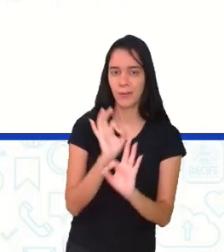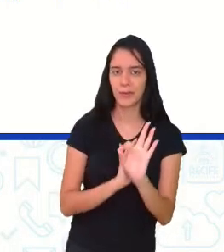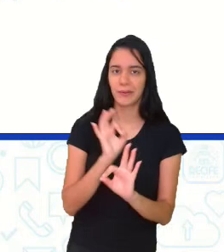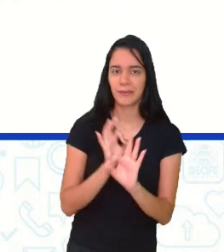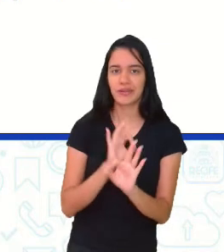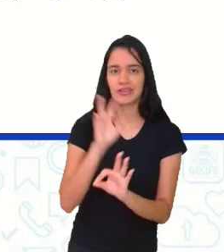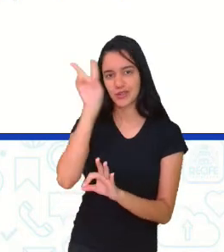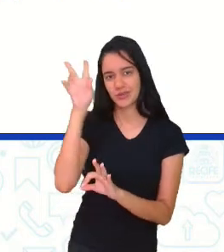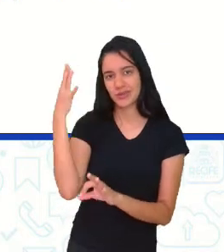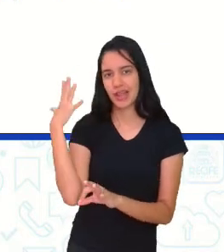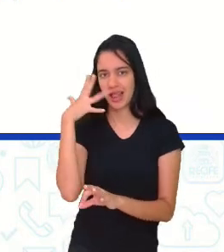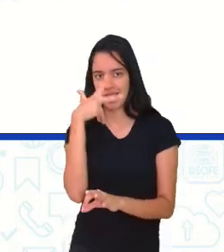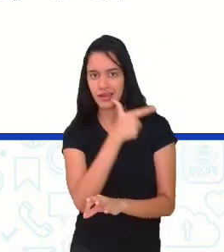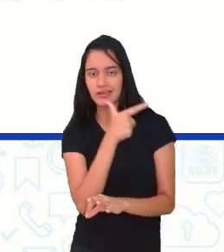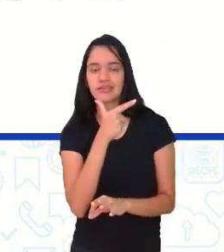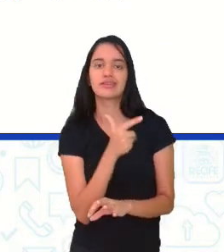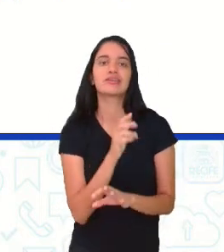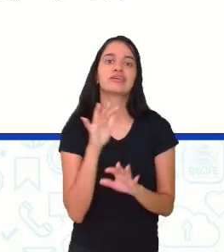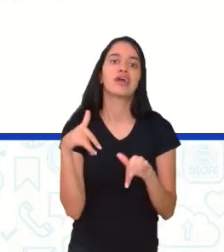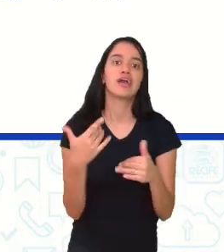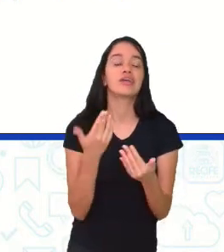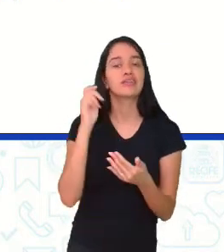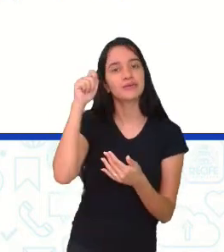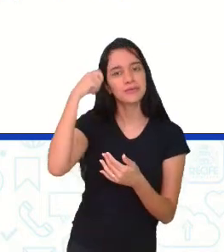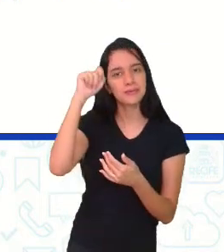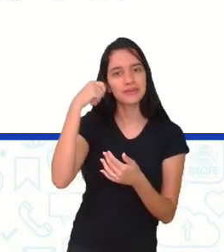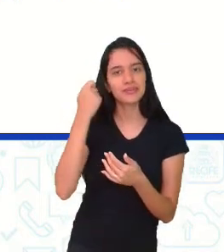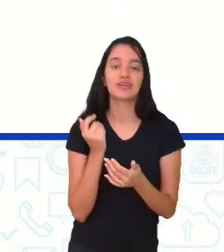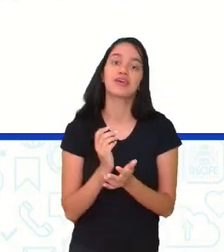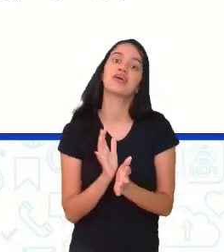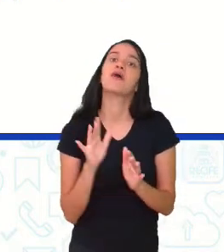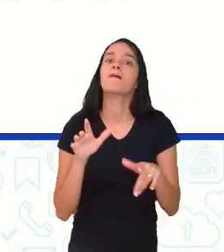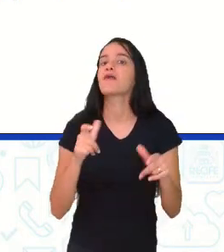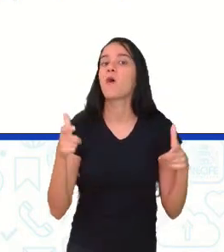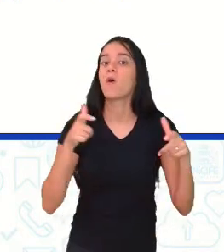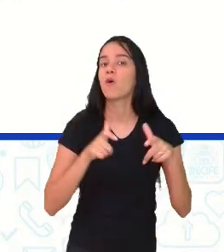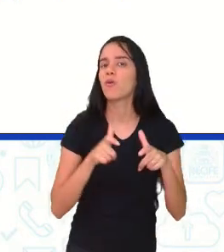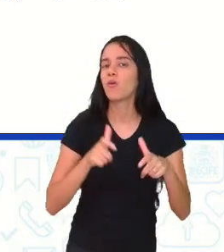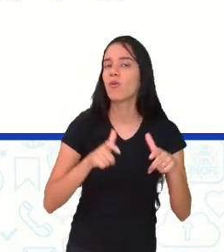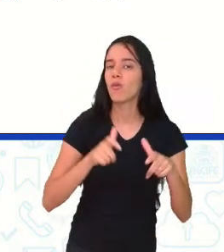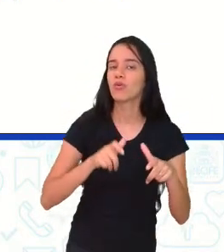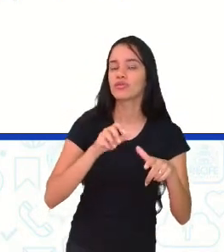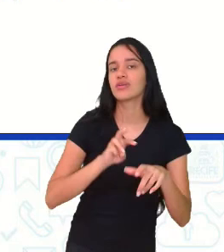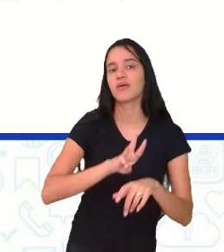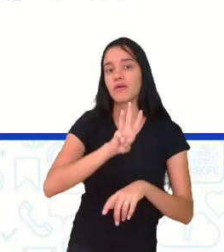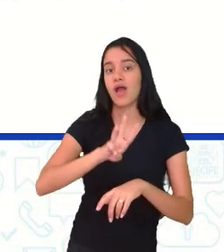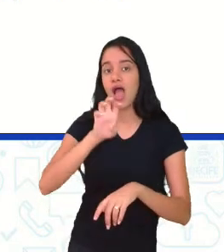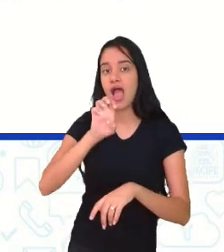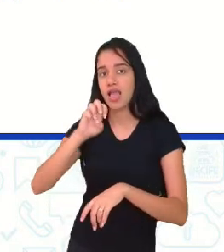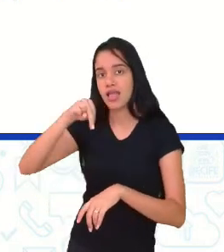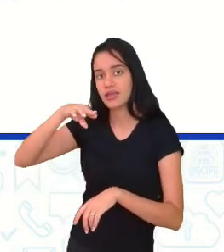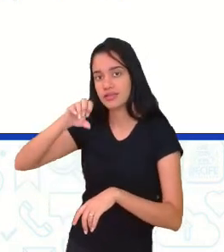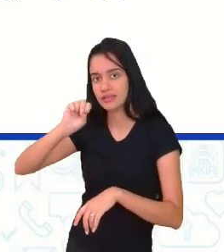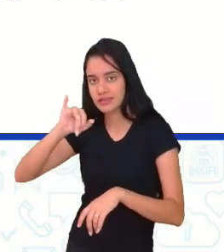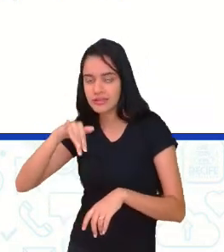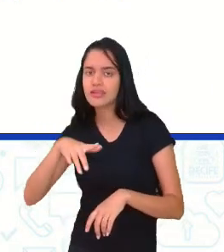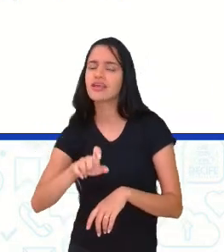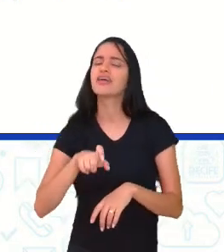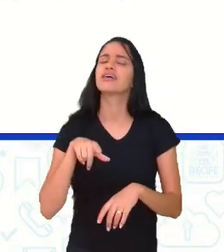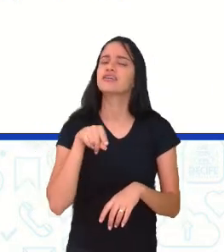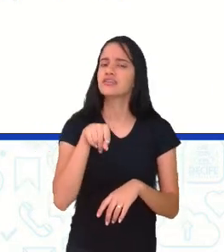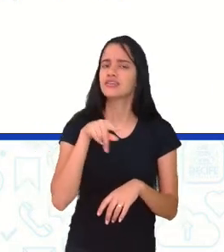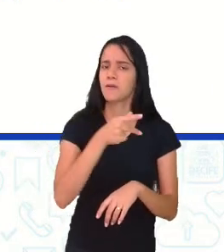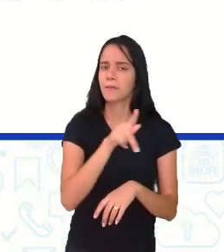lindas histórias. Gravar essas histórias e trazer para o Ensine. Seu professor de arte tem o link do Ensine,